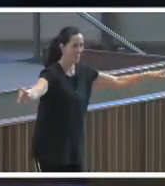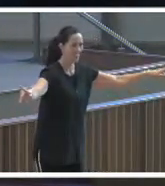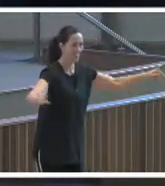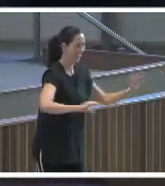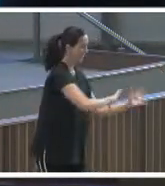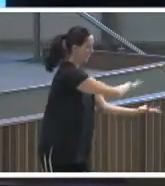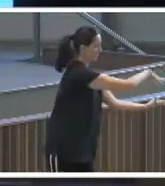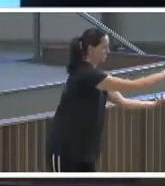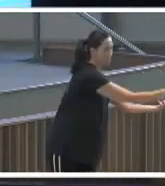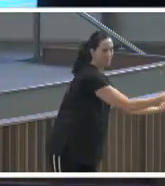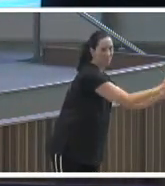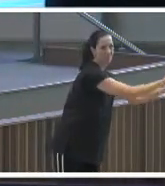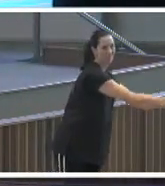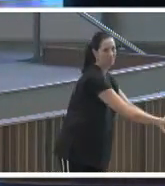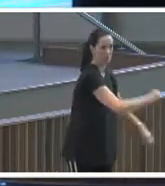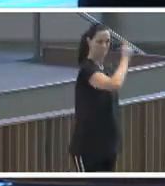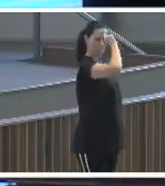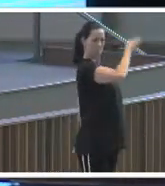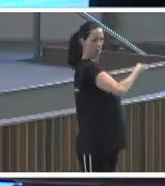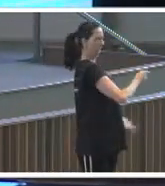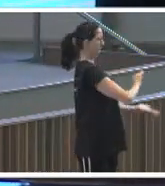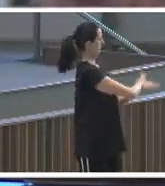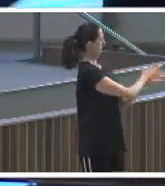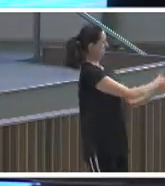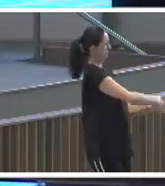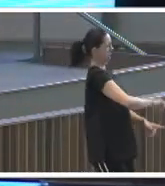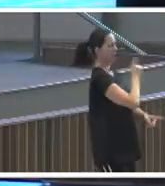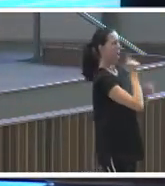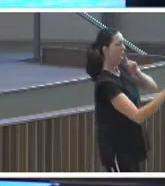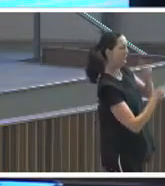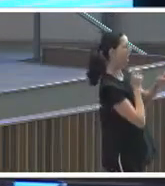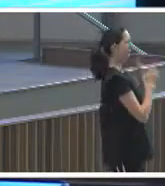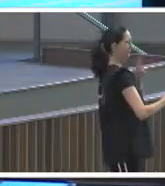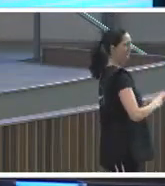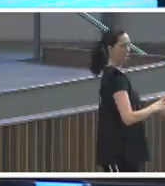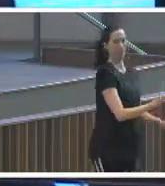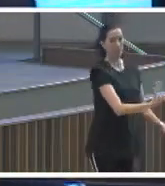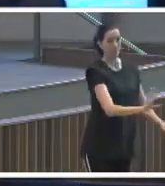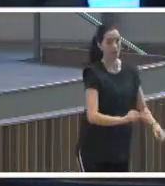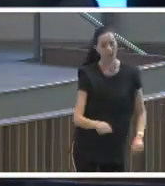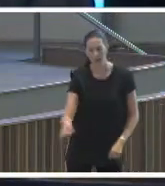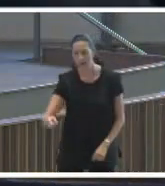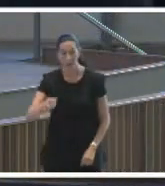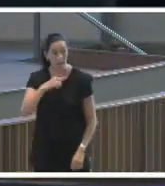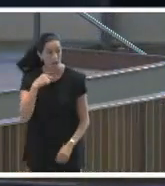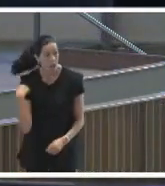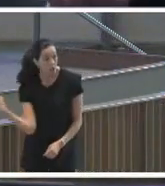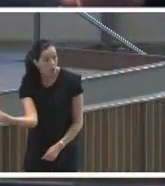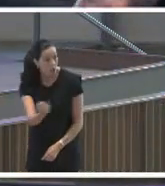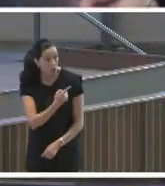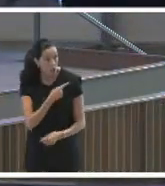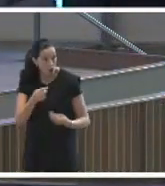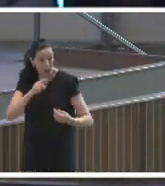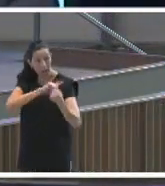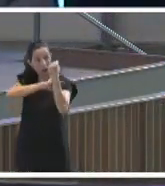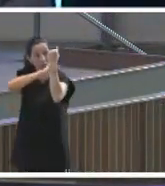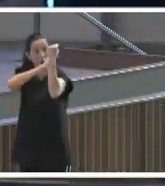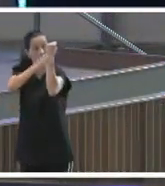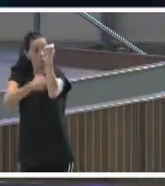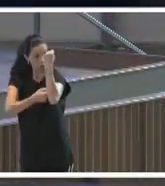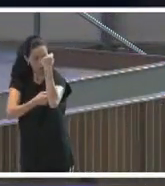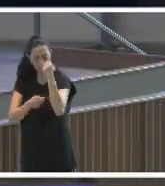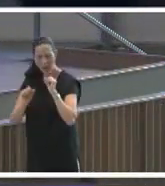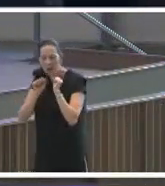recebemos autoridade para sermos servidos pelos nossos liderados, mas para abençoar a vida